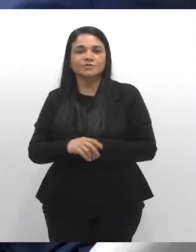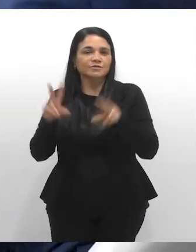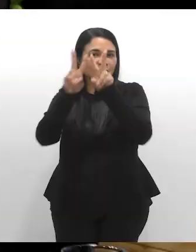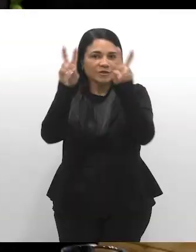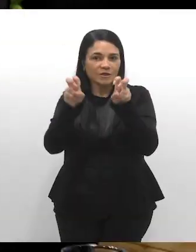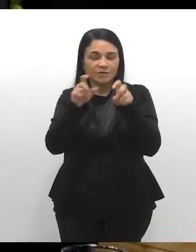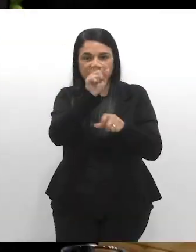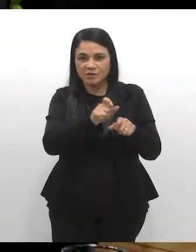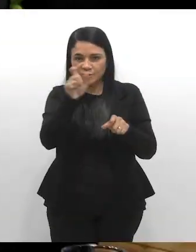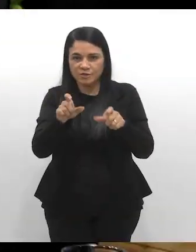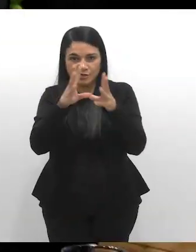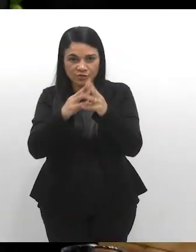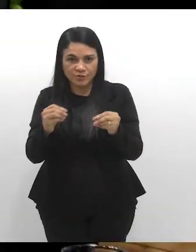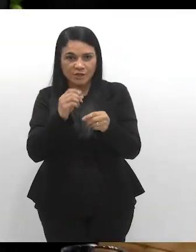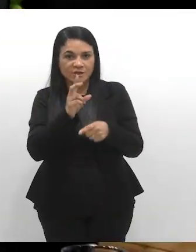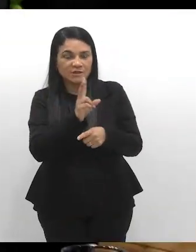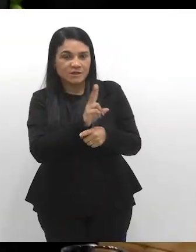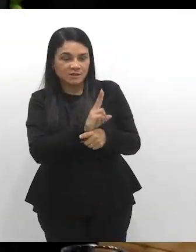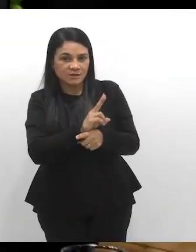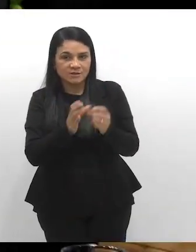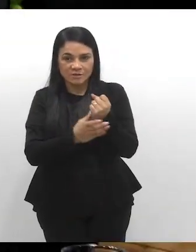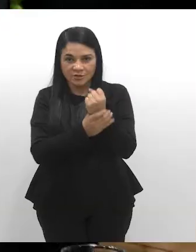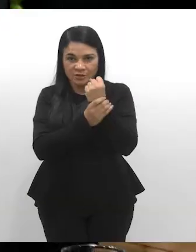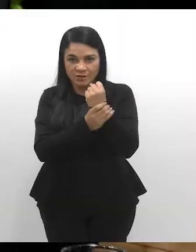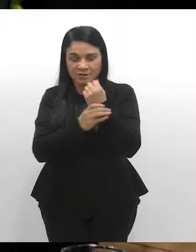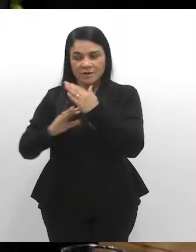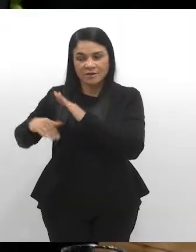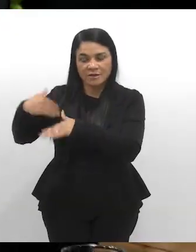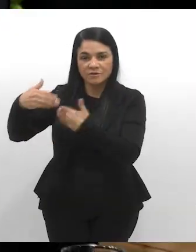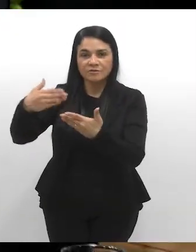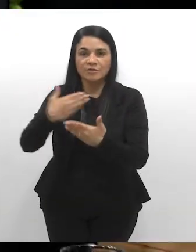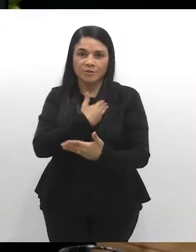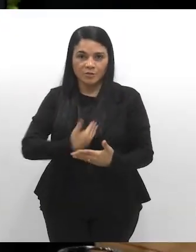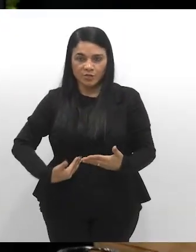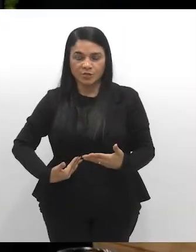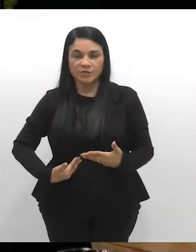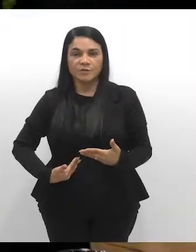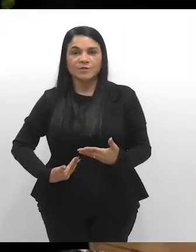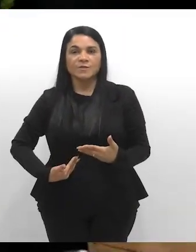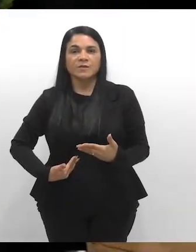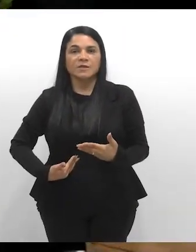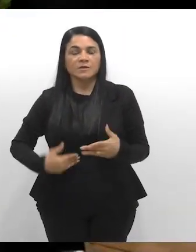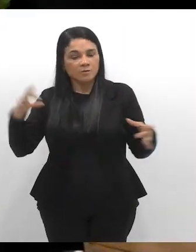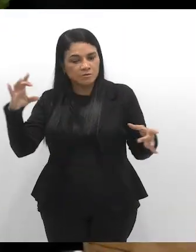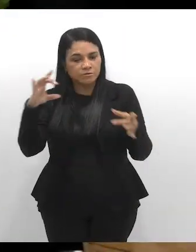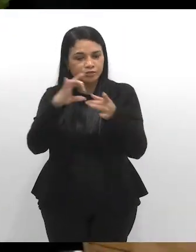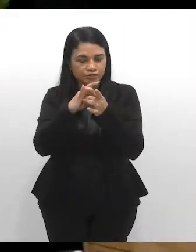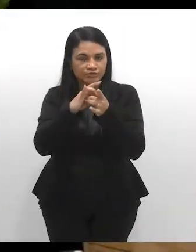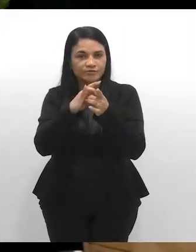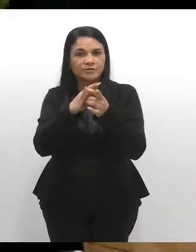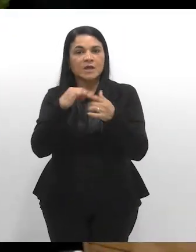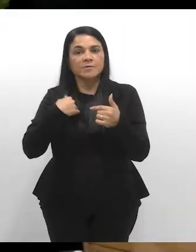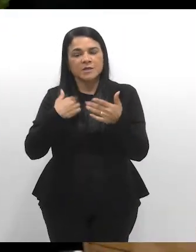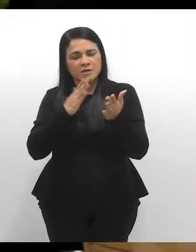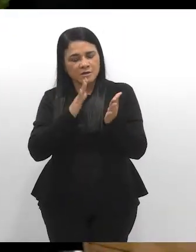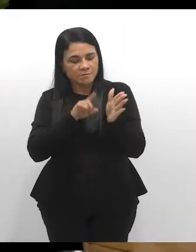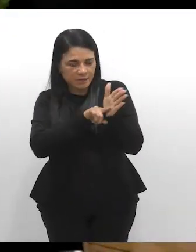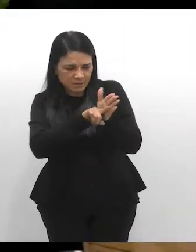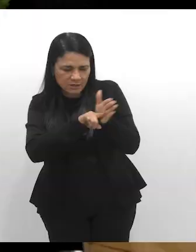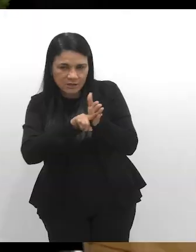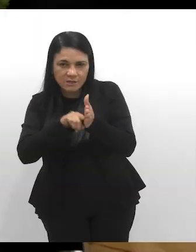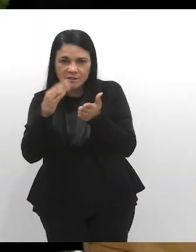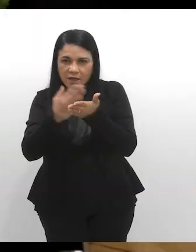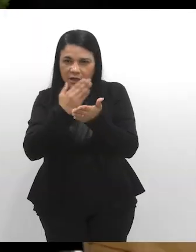essa semana. O tema do desaparecimento forçado da segurança e da trajetória da segurança pública tem tudo a ver, né? Então, na